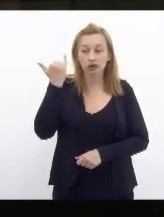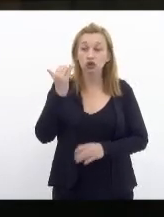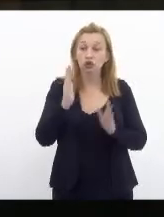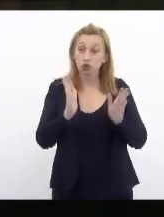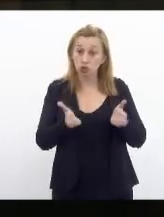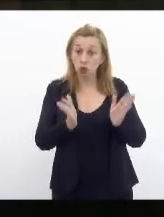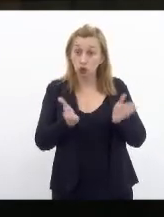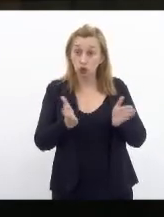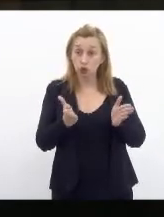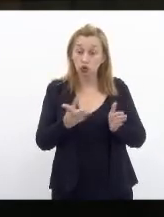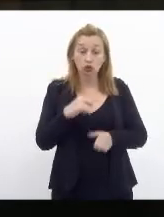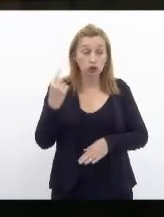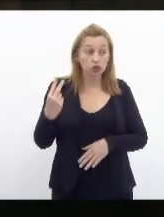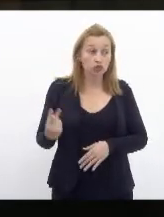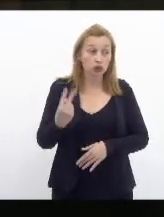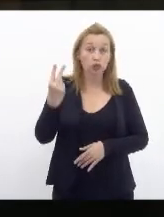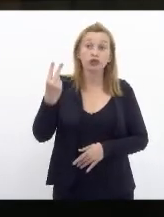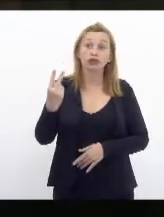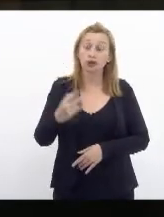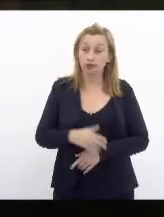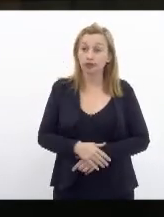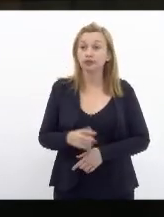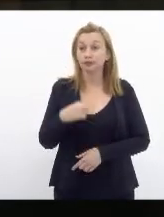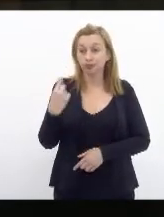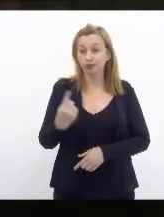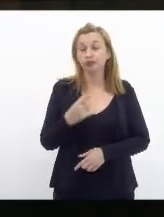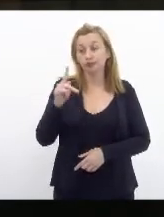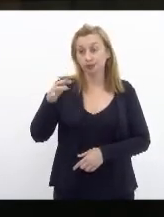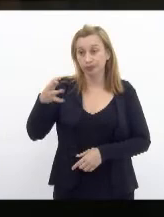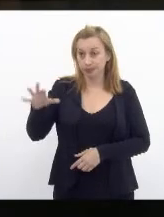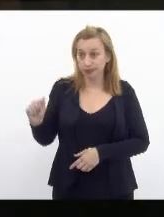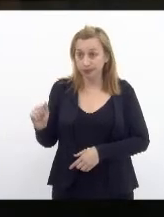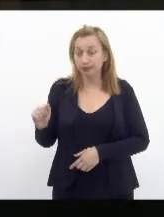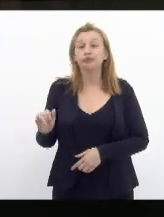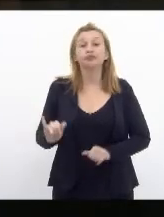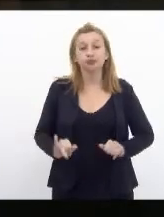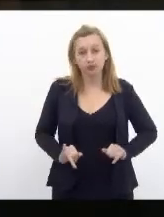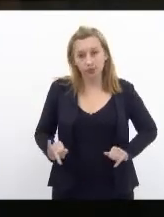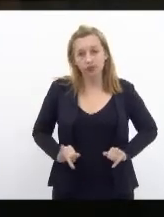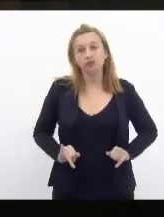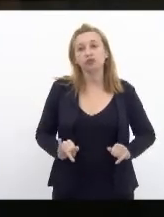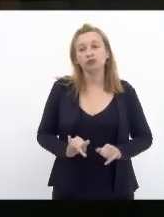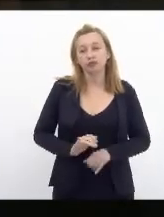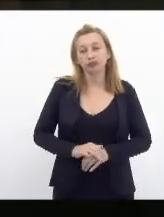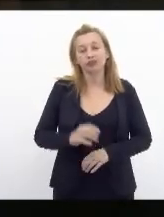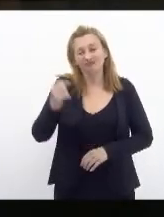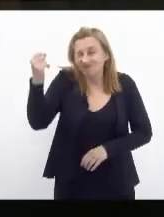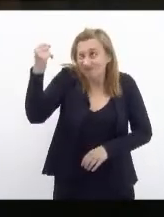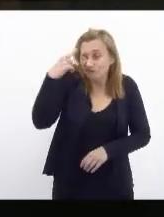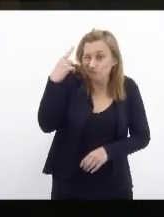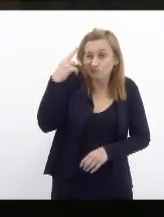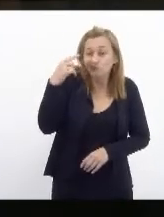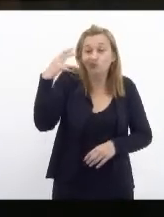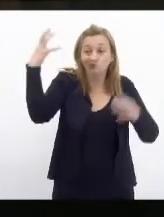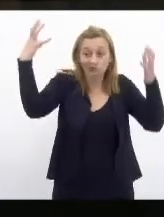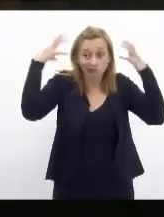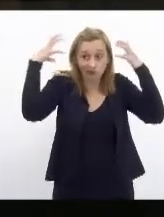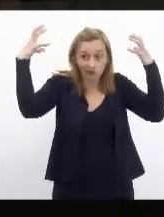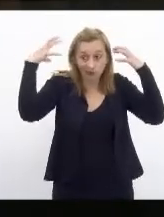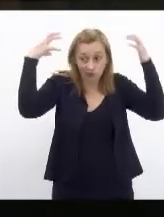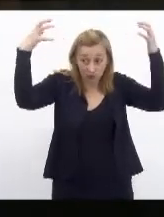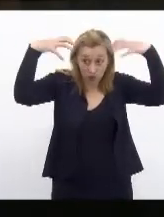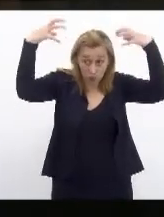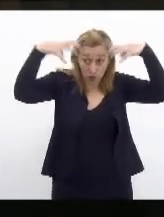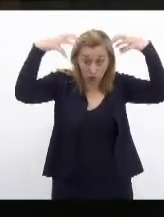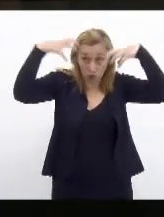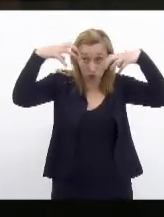hoje nós valorizarmos os nossos praças, que sofre tanto, que fica no sol, na chuva. Eu